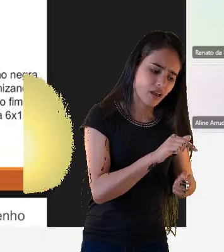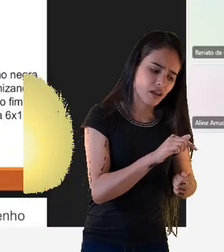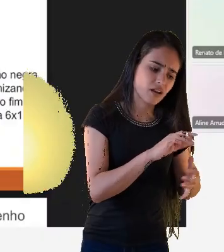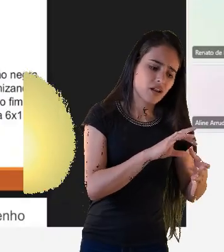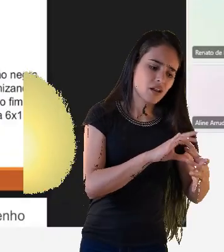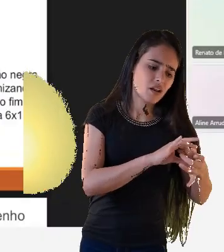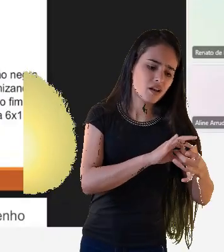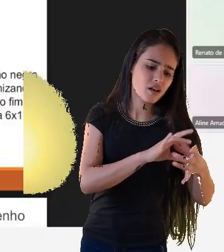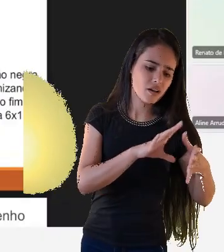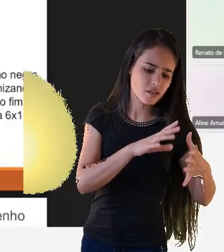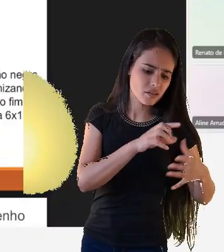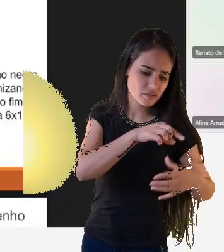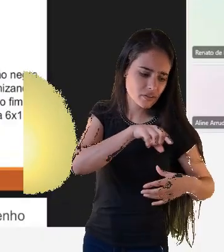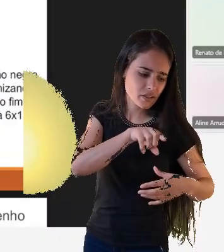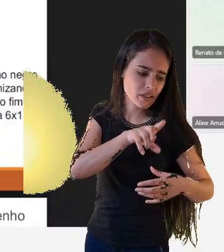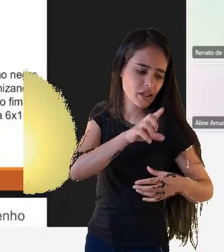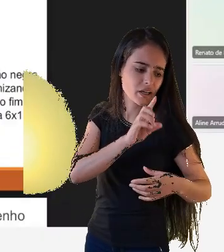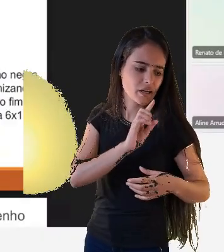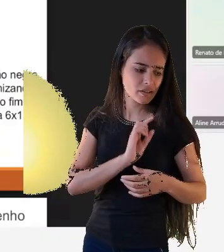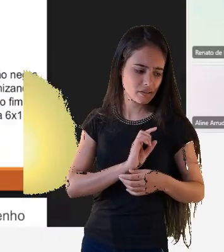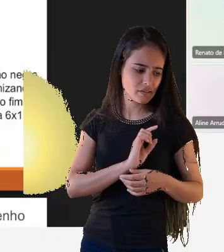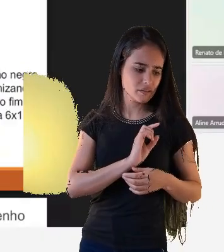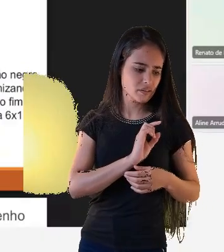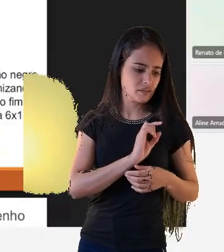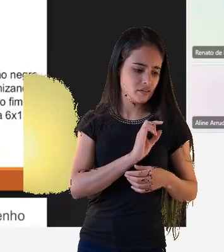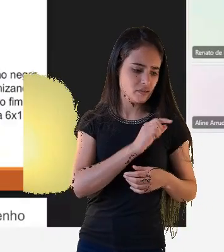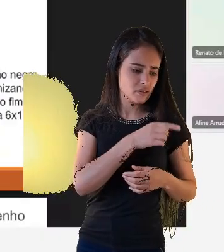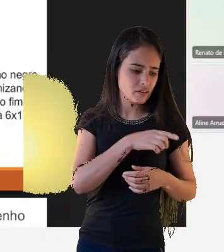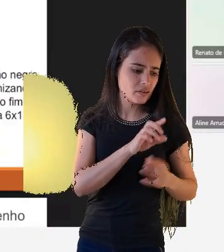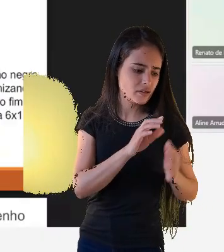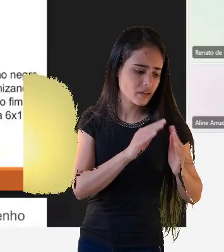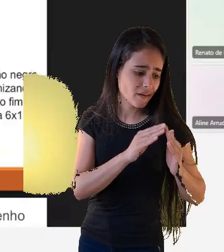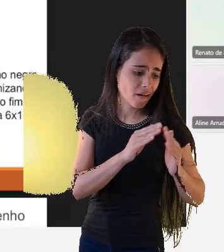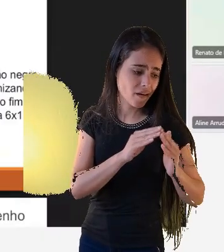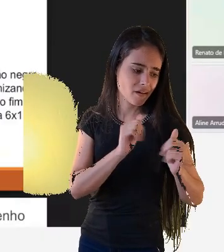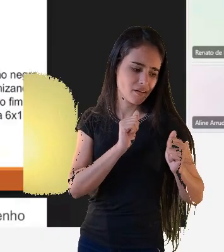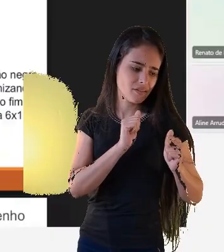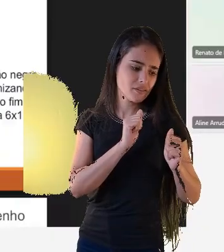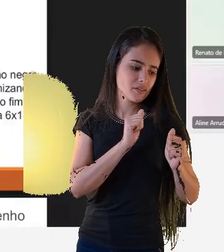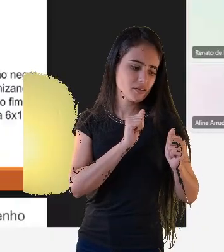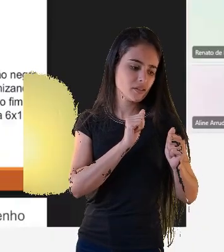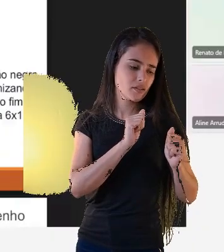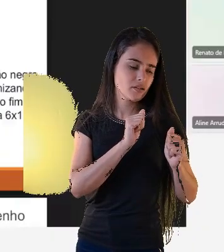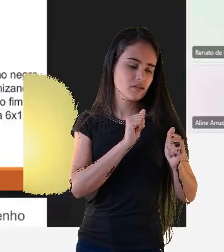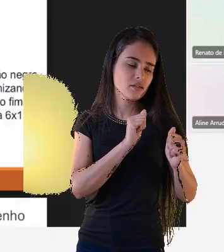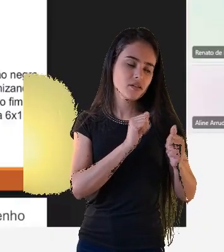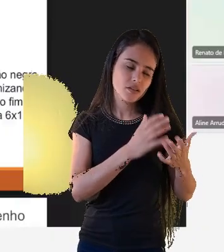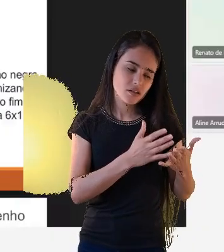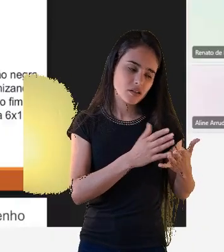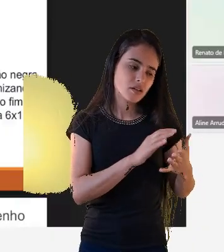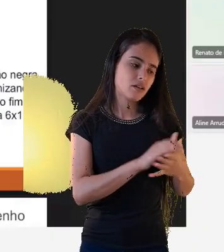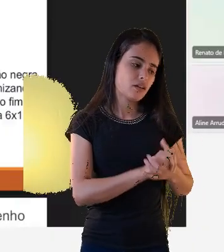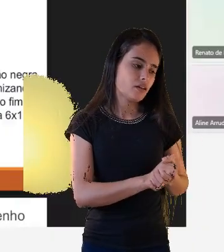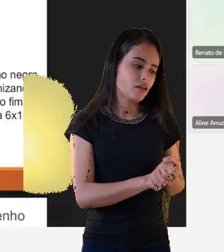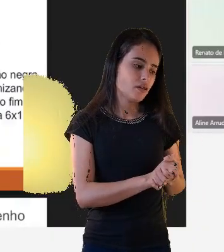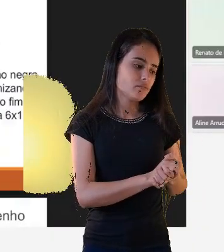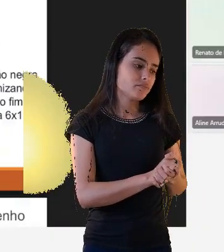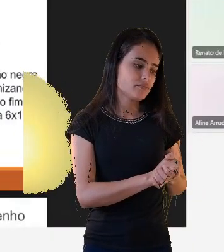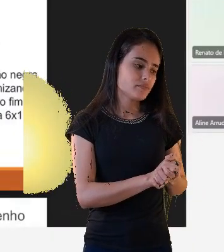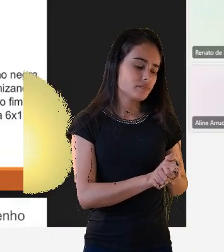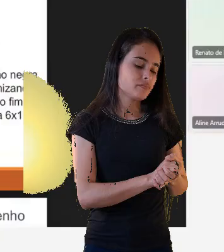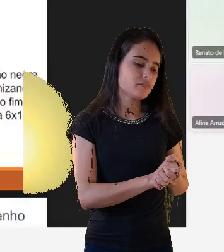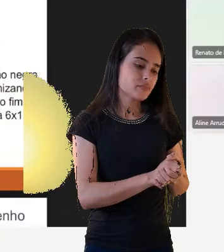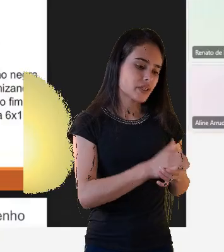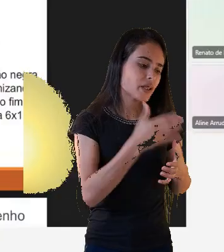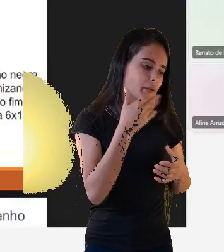ela não fez por puro racismo mesmo, né? Depois tem a Mirtes Renata, né, que é a mãe do